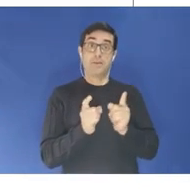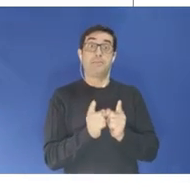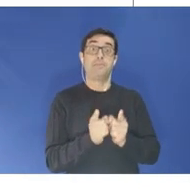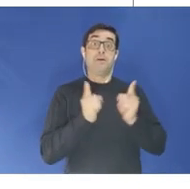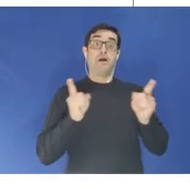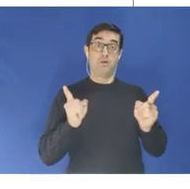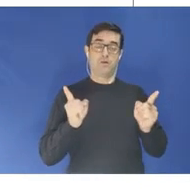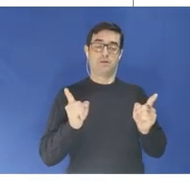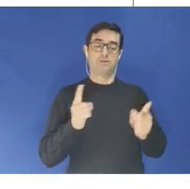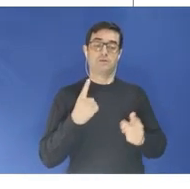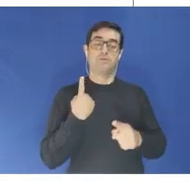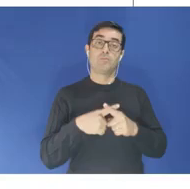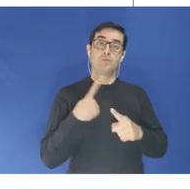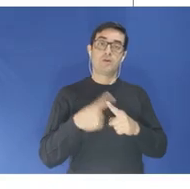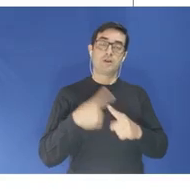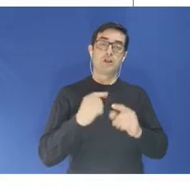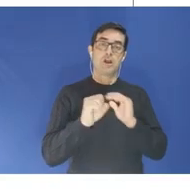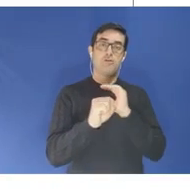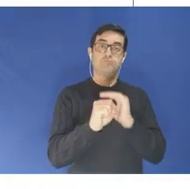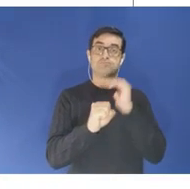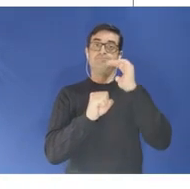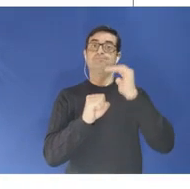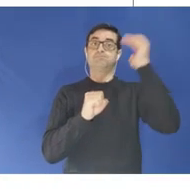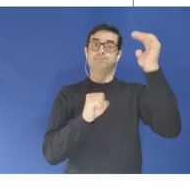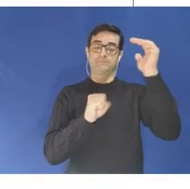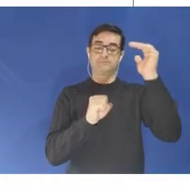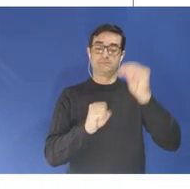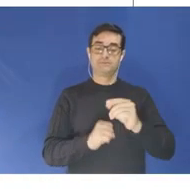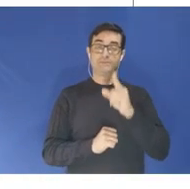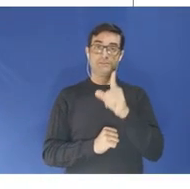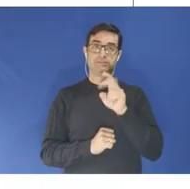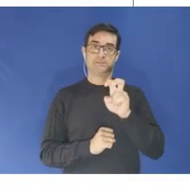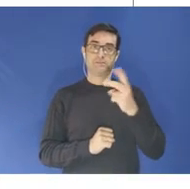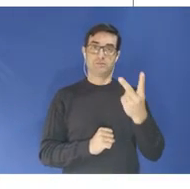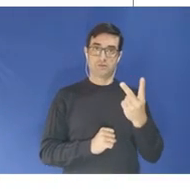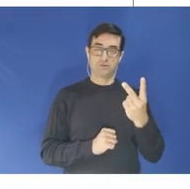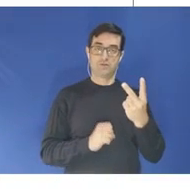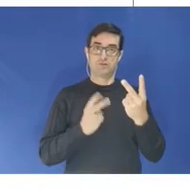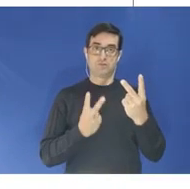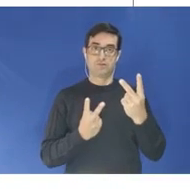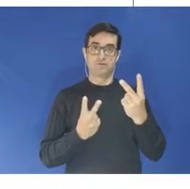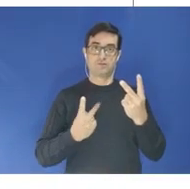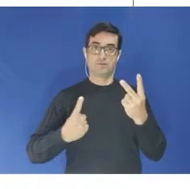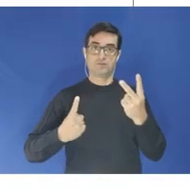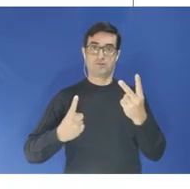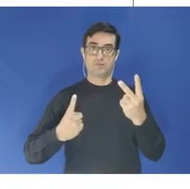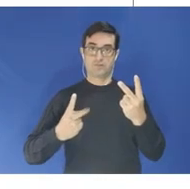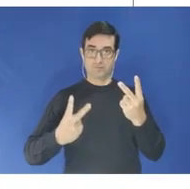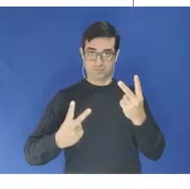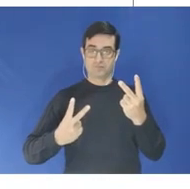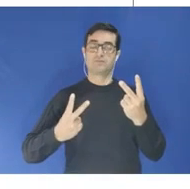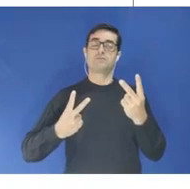maior. Por quê? Porque aumentou o nível. Está aqui, ó, 152 para